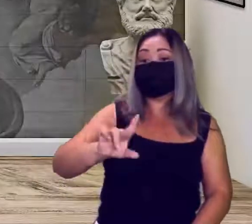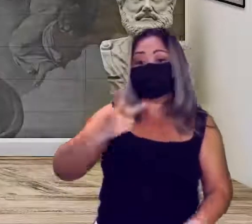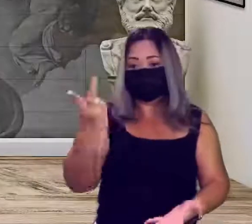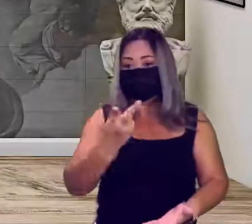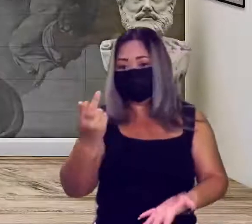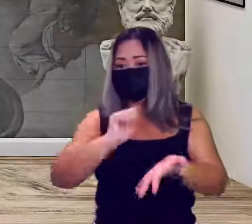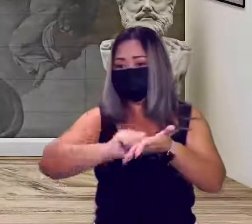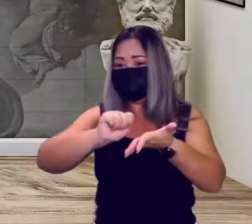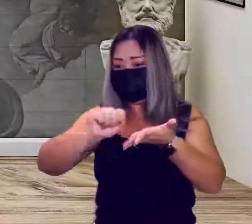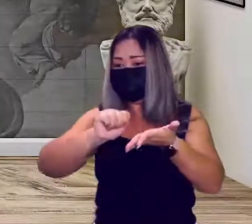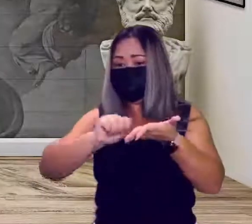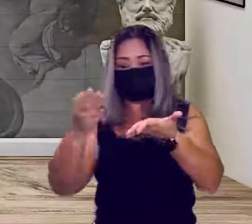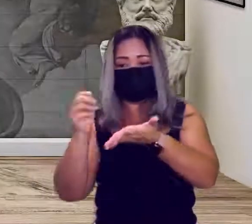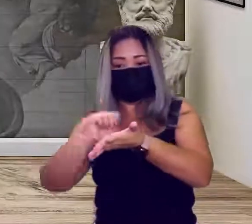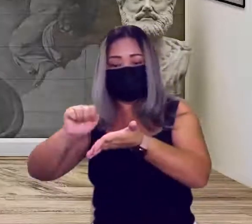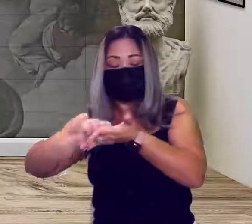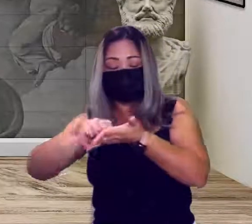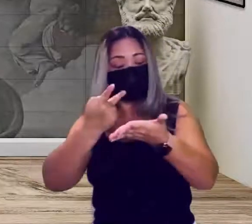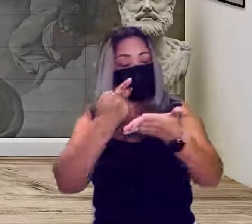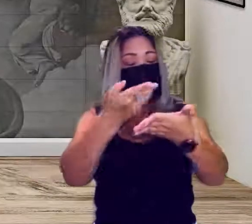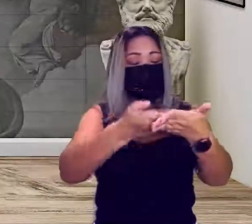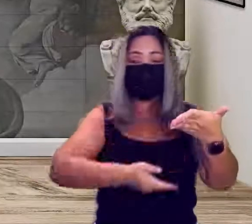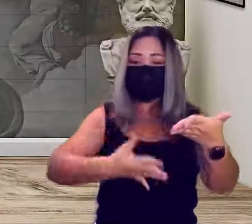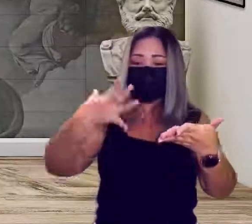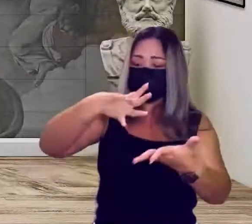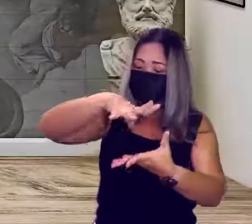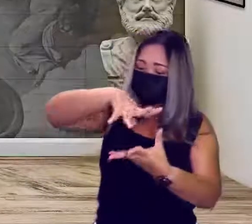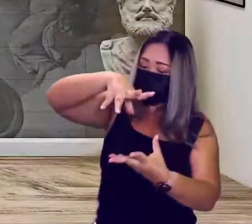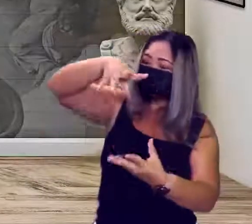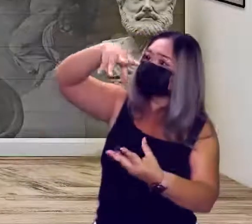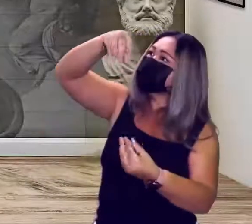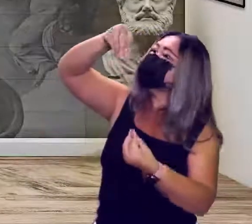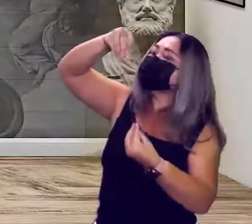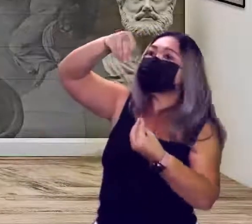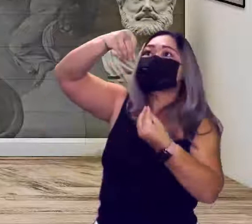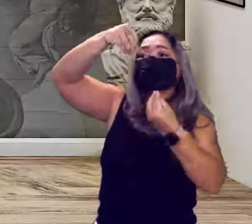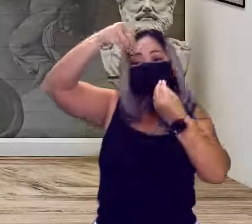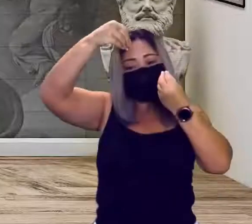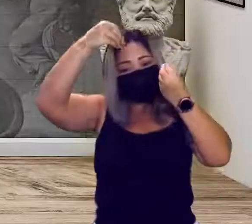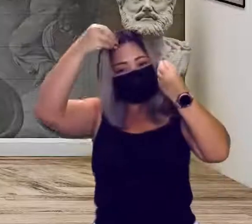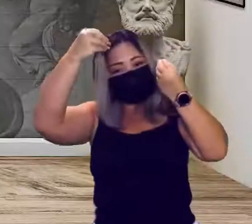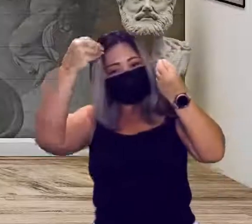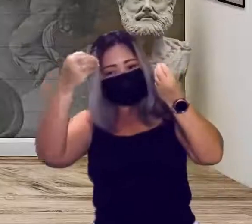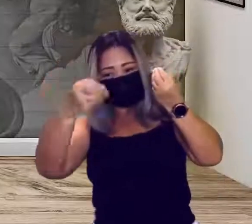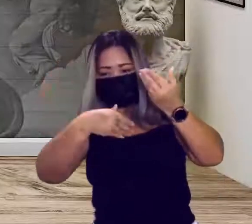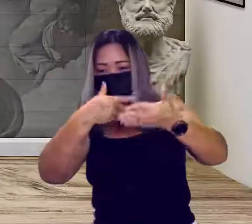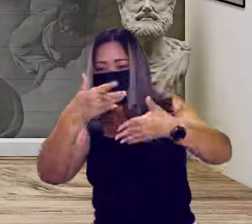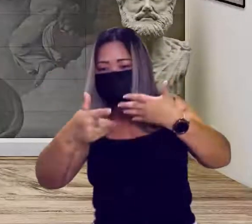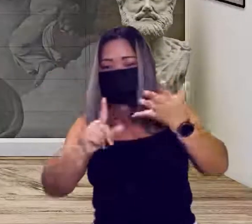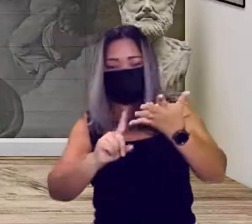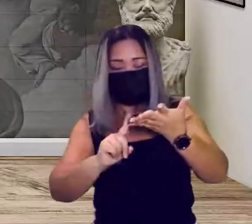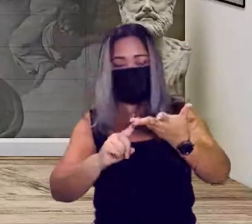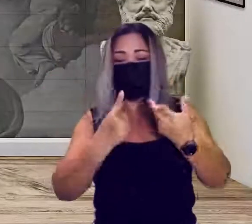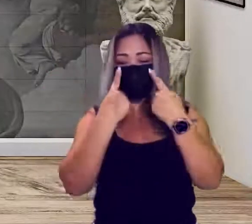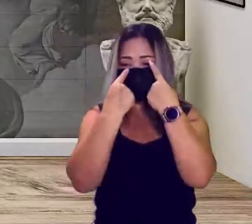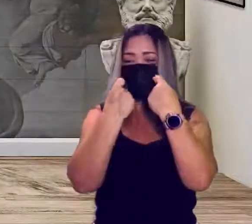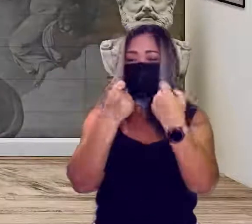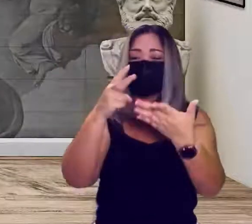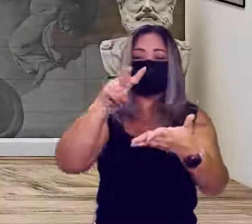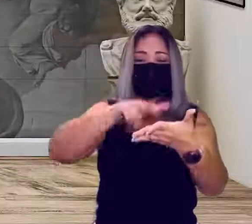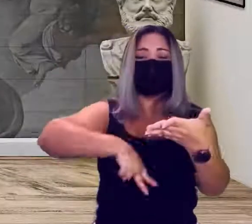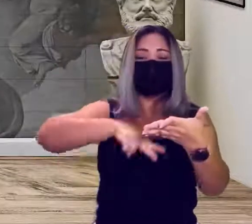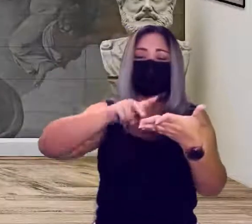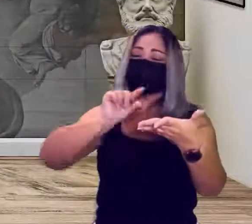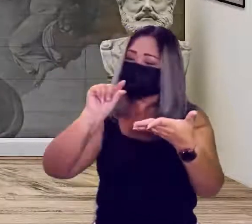Platão, ele fala muito sobre a questão das almas, para onde vai as almas, lá no Tártaro, etc. Muito interessante você ler, são